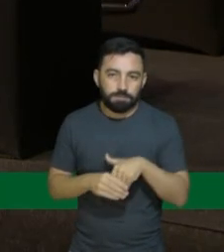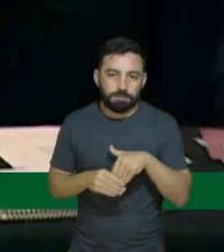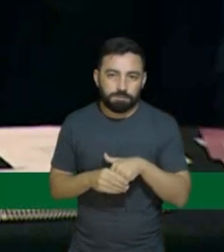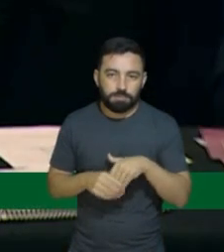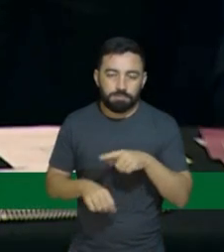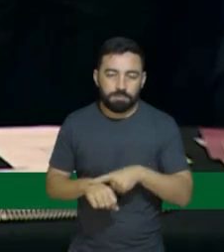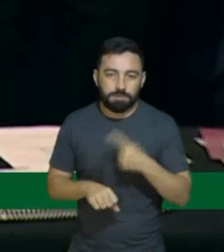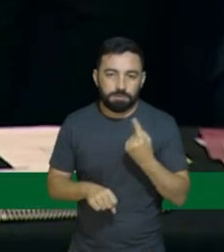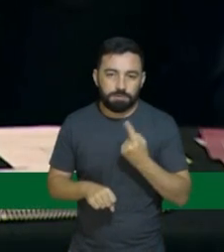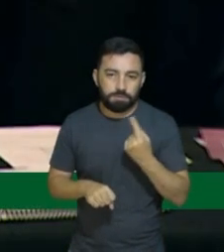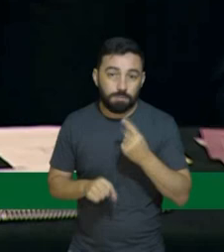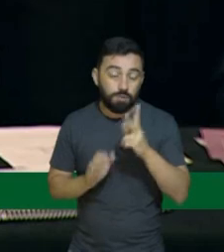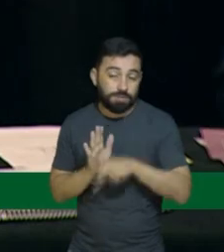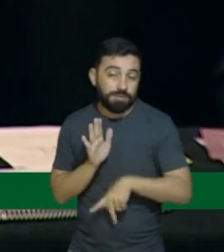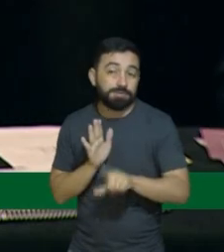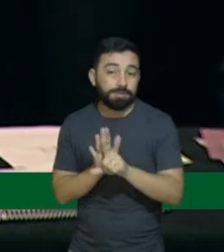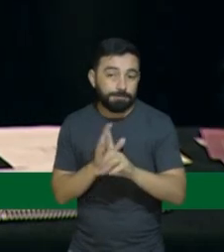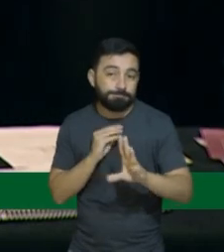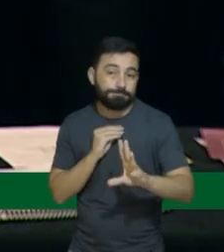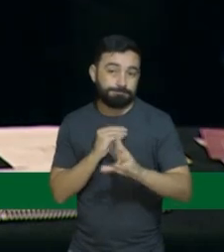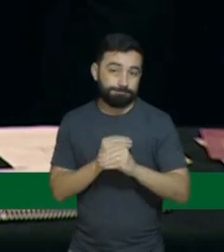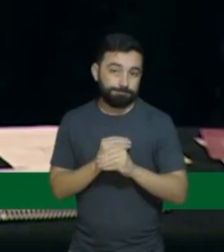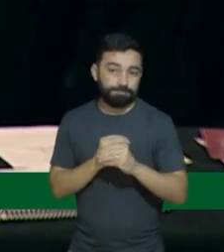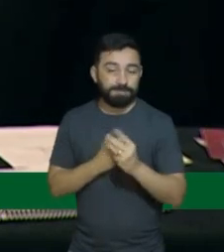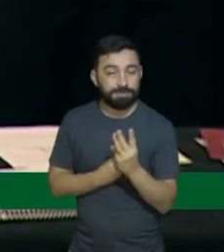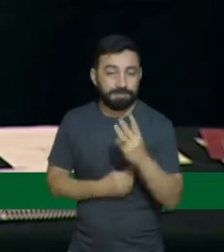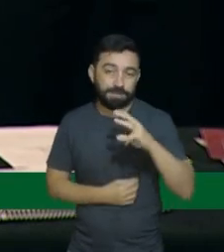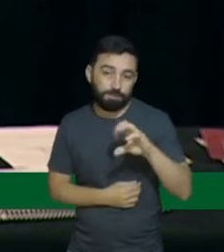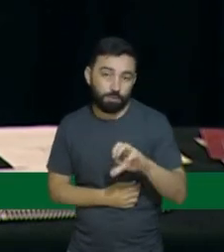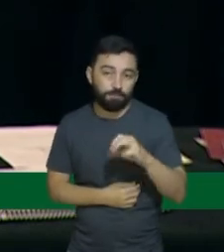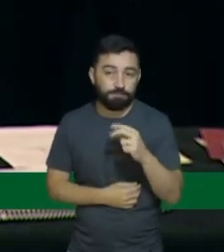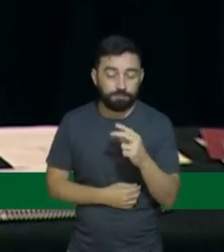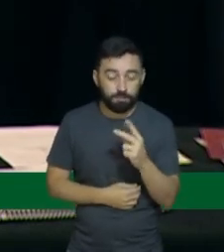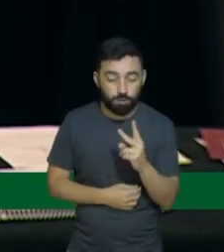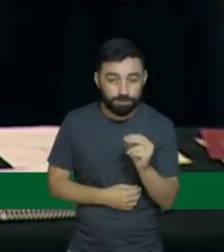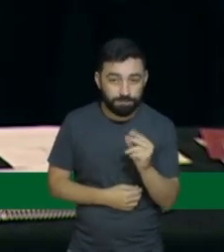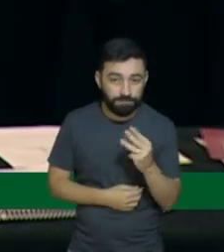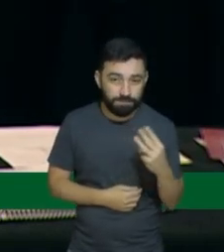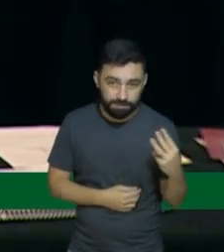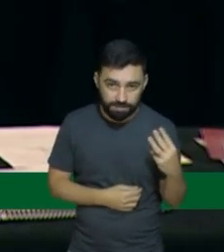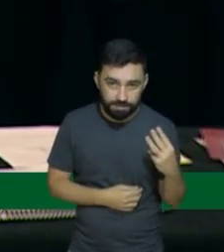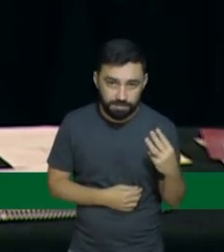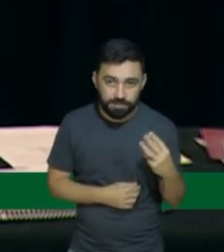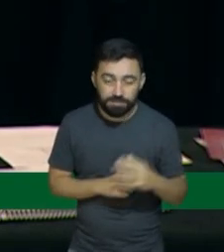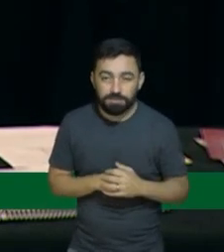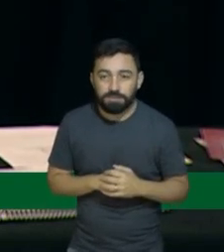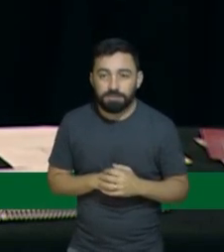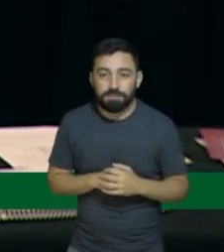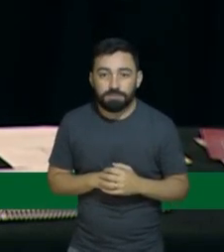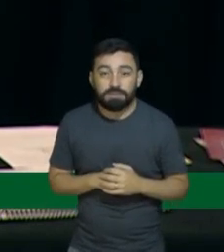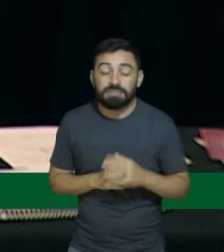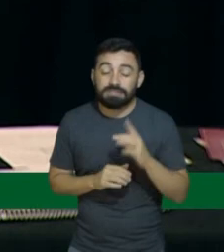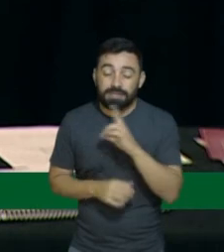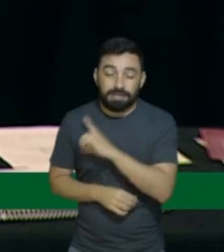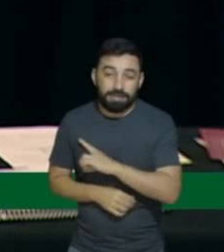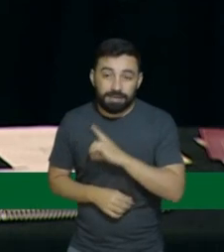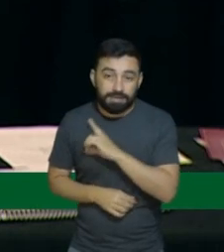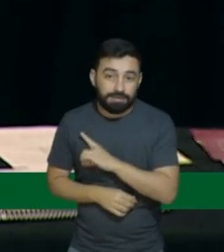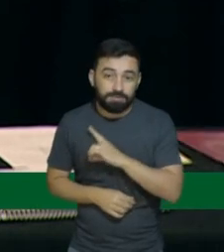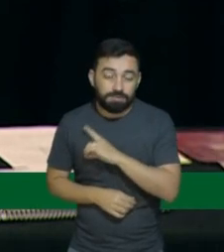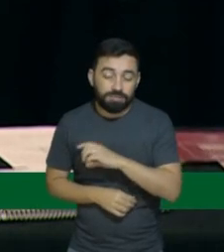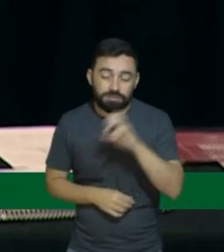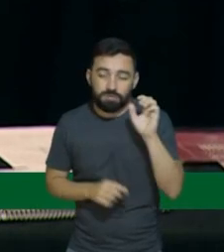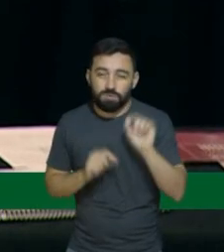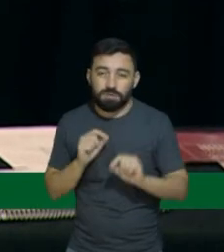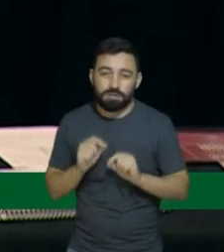primeiro turno do projeto de lei complementar 39/2022 autoria Deputado delegado Egídio Altera a lei